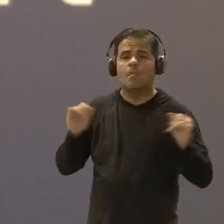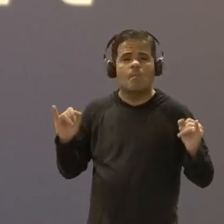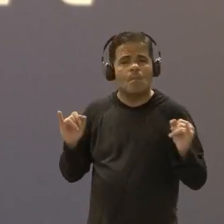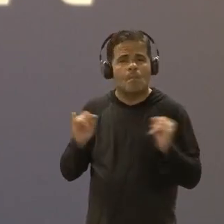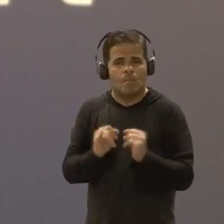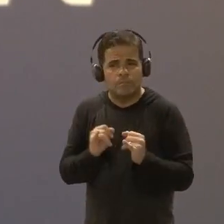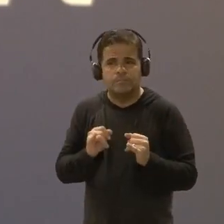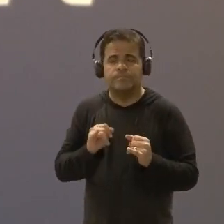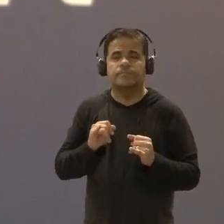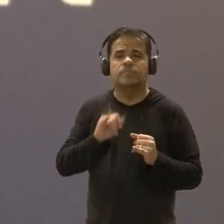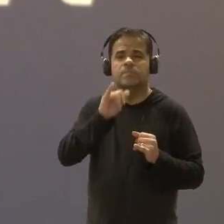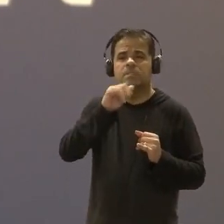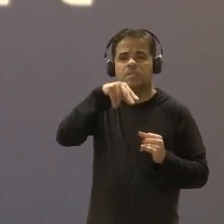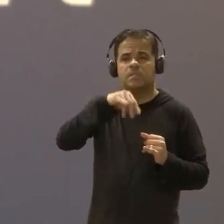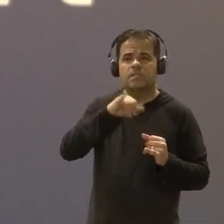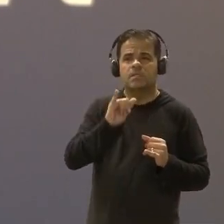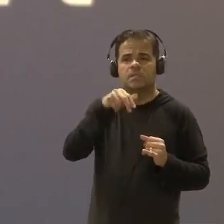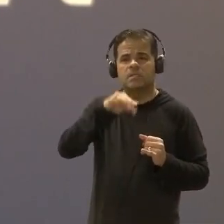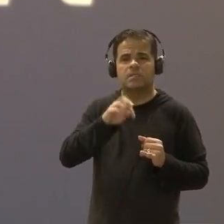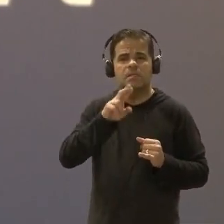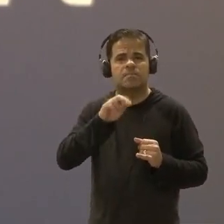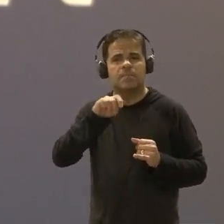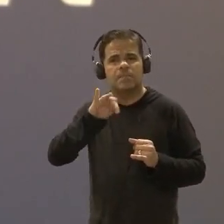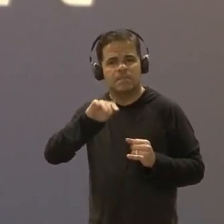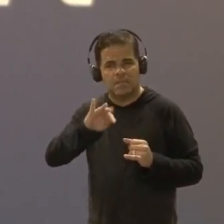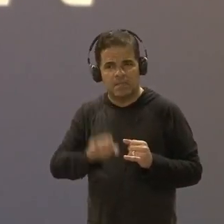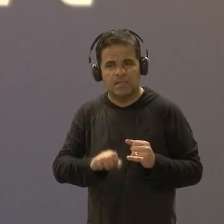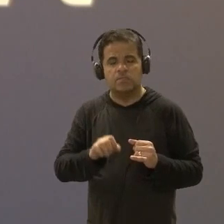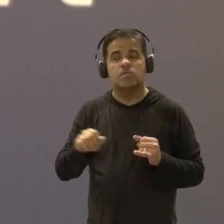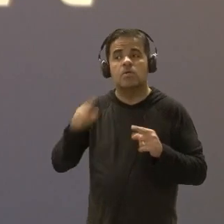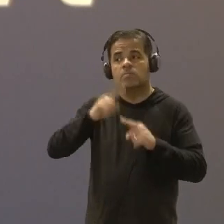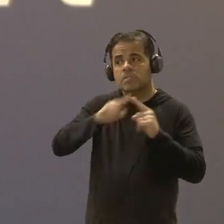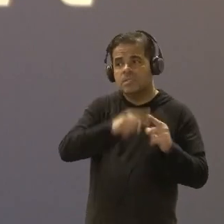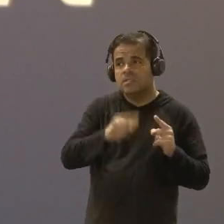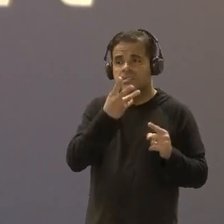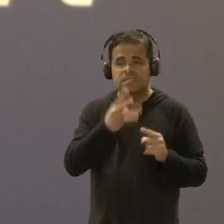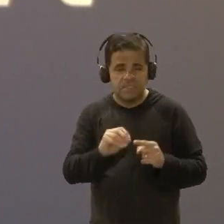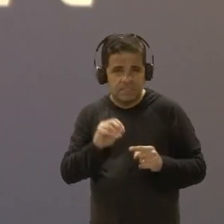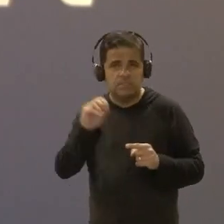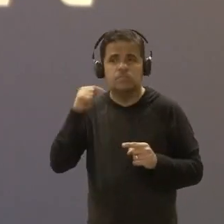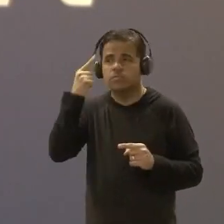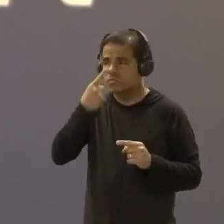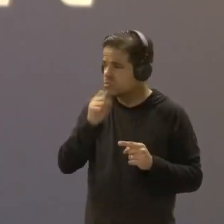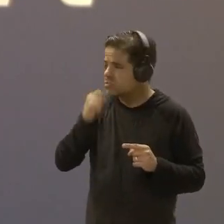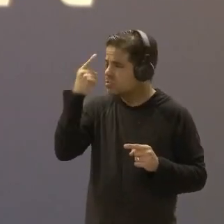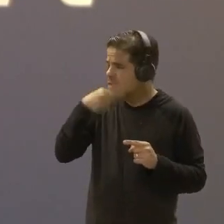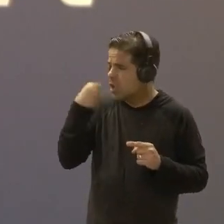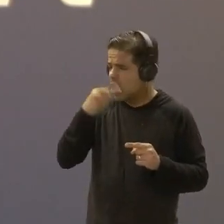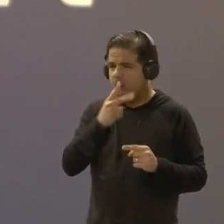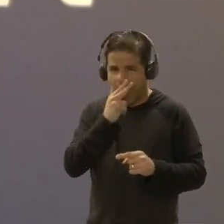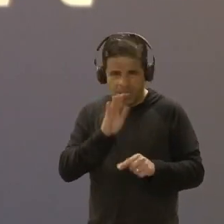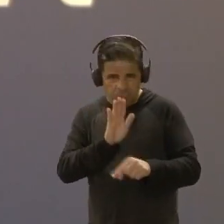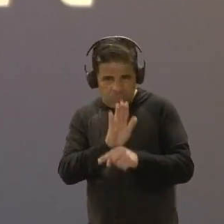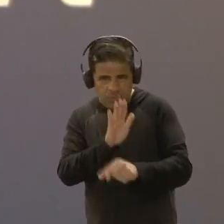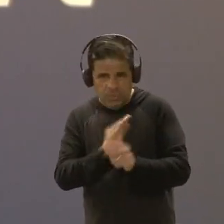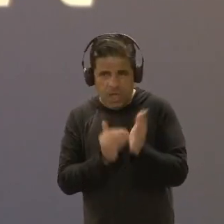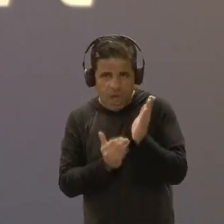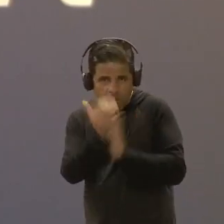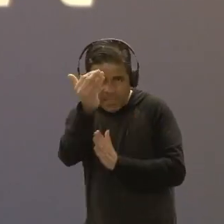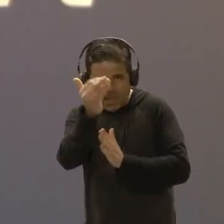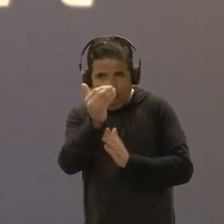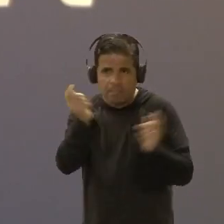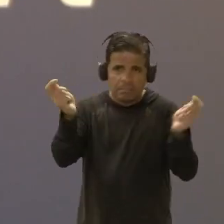intenso, mas eu acho que deve ser intermitente, de chegar a 30 dias com restrição alimentar de 18 horas. Você acha que isso ajuda a